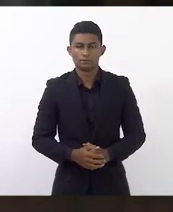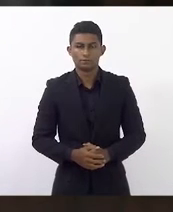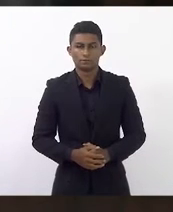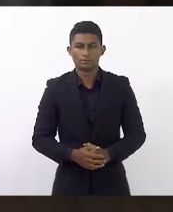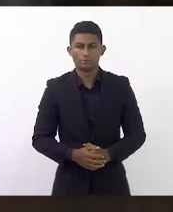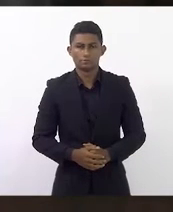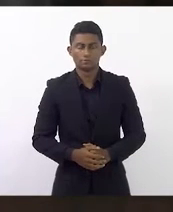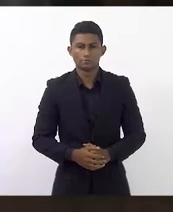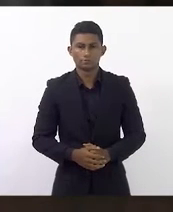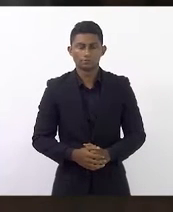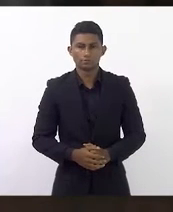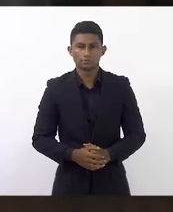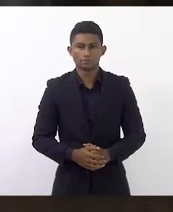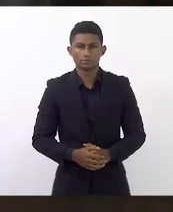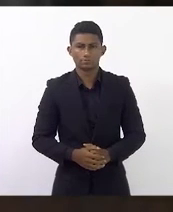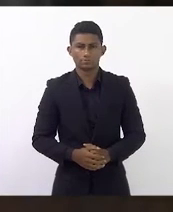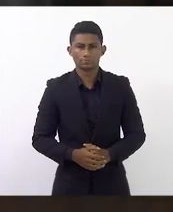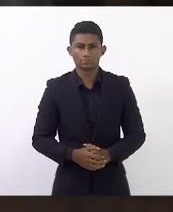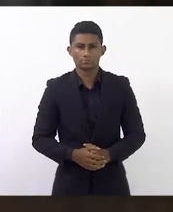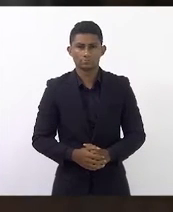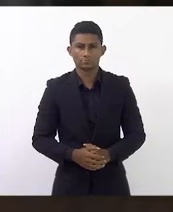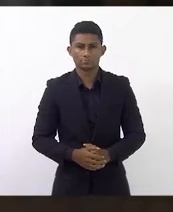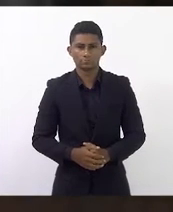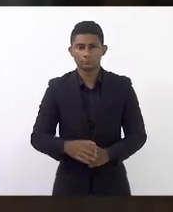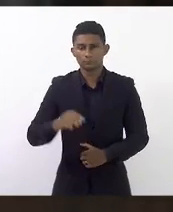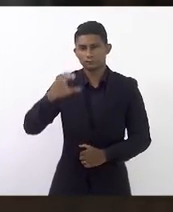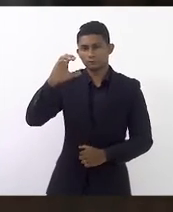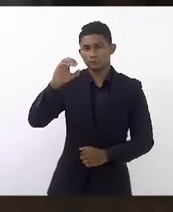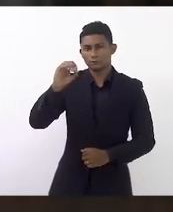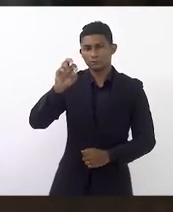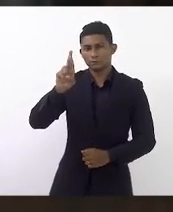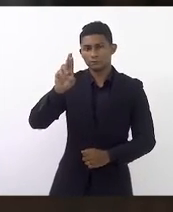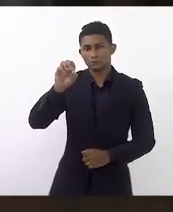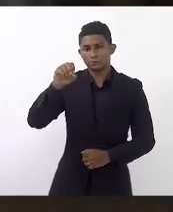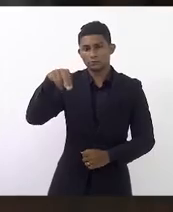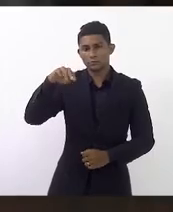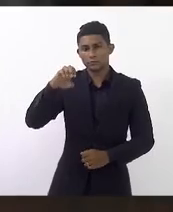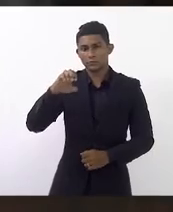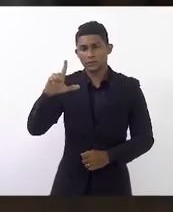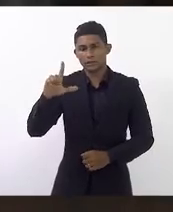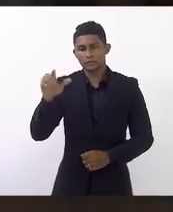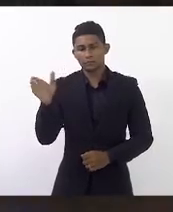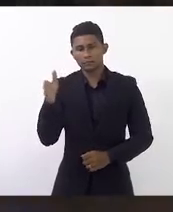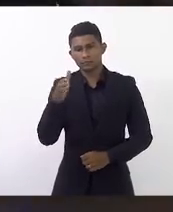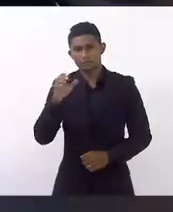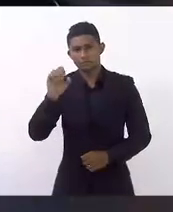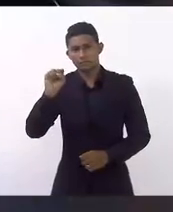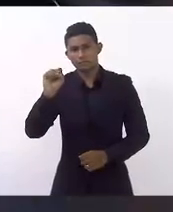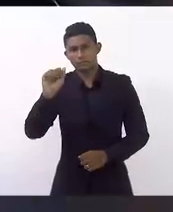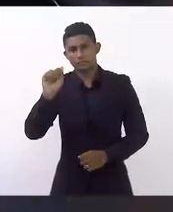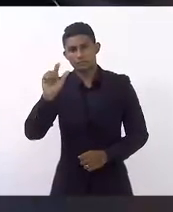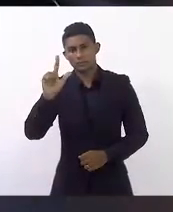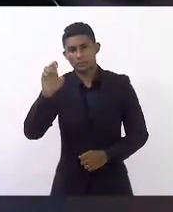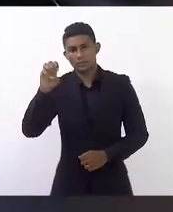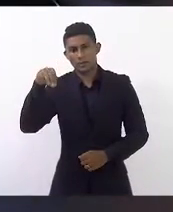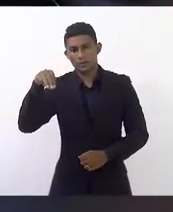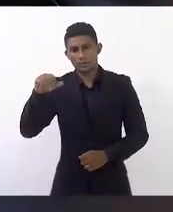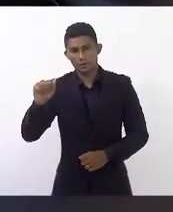Deputado Coronel Jairo. Deputado Coronel Salema. Voto favorável aí,